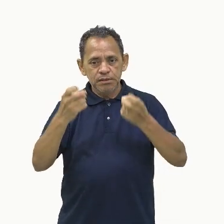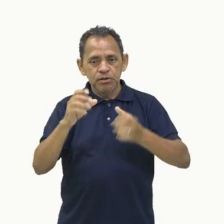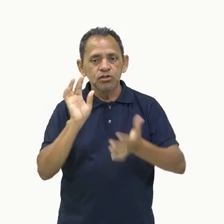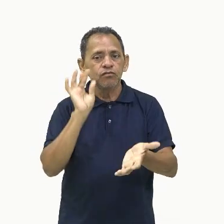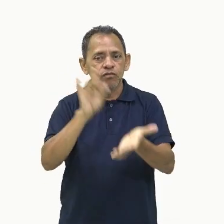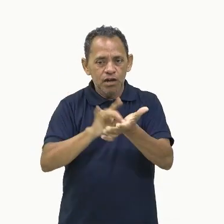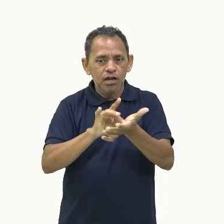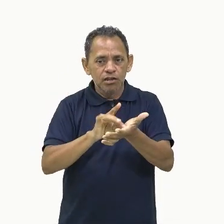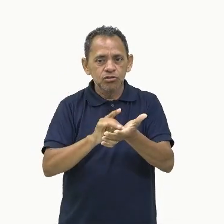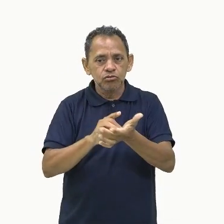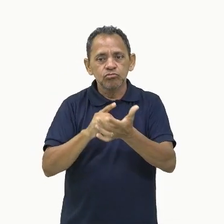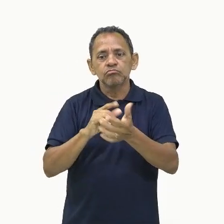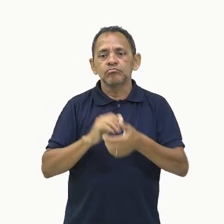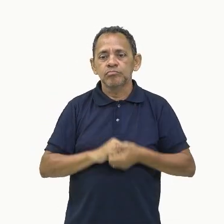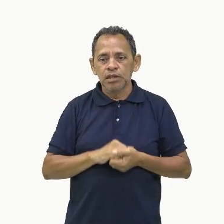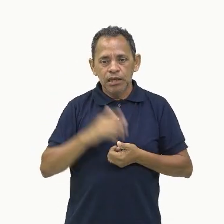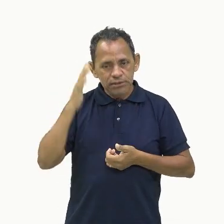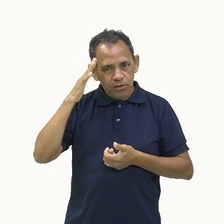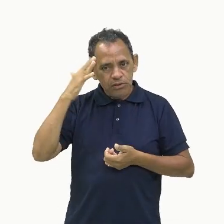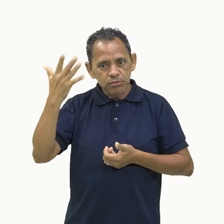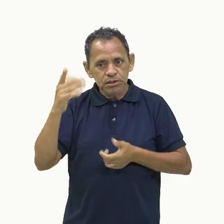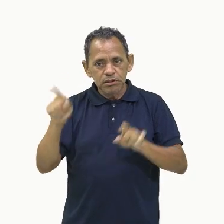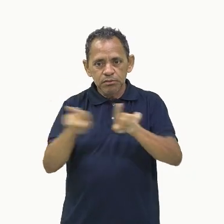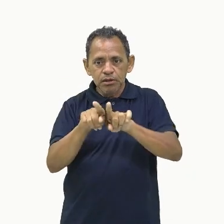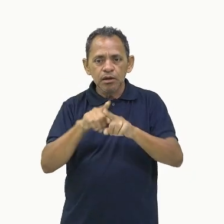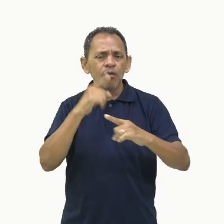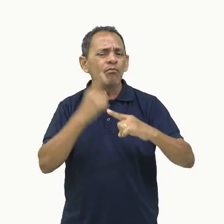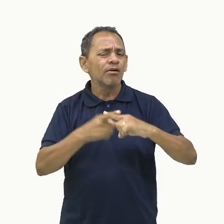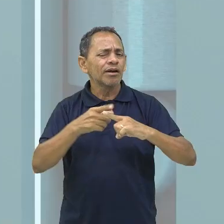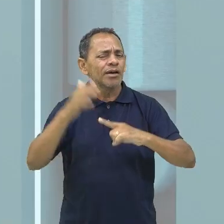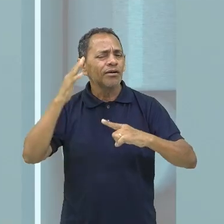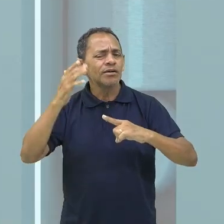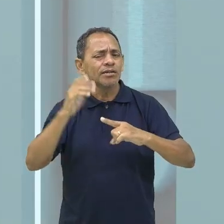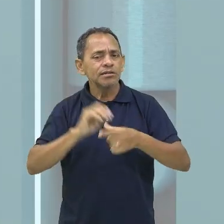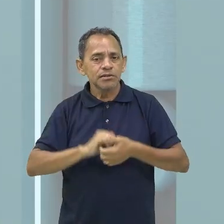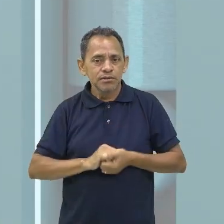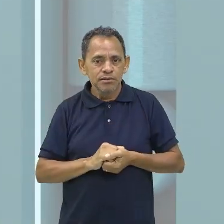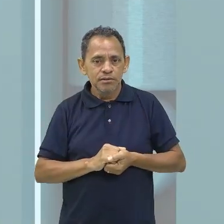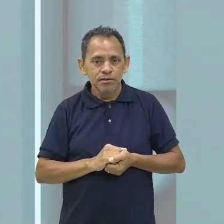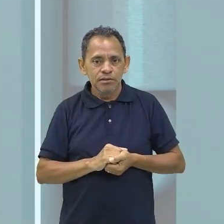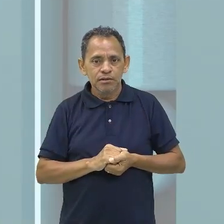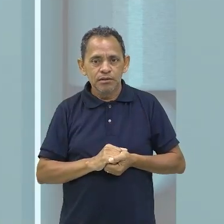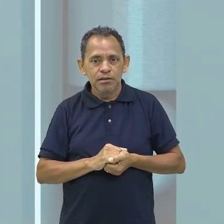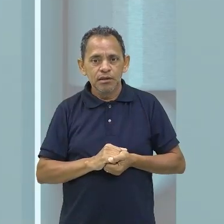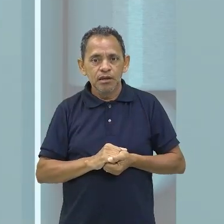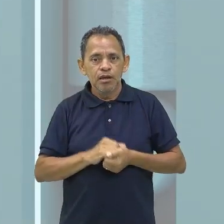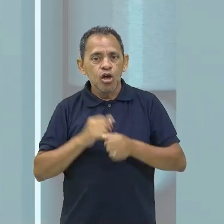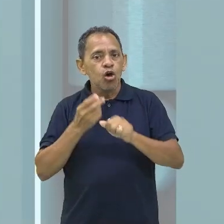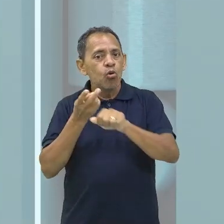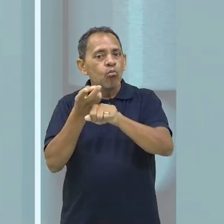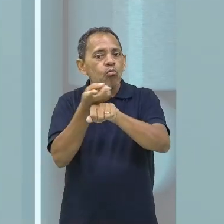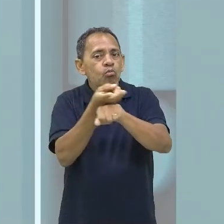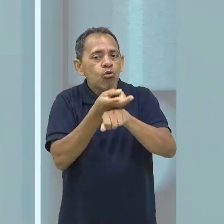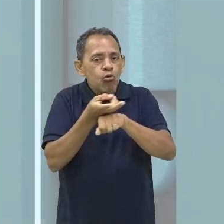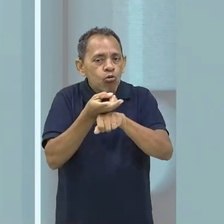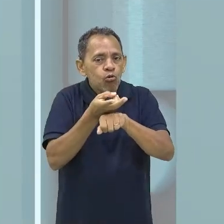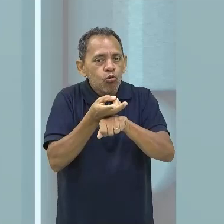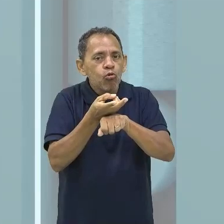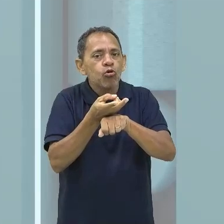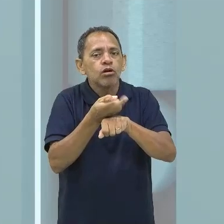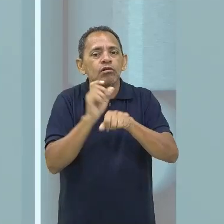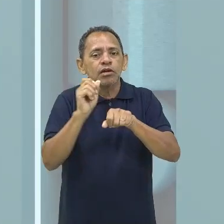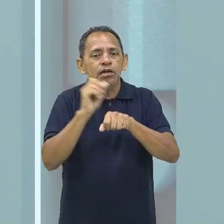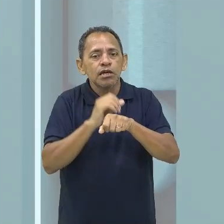essas situações. Por que isso acontece, professora? Lembre-se, nessa busca de expressividade. Quando